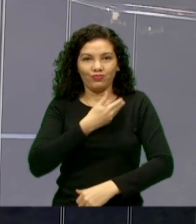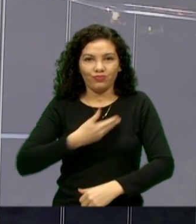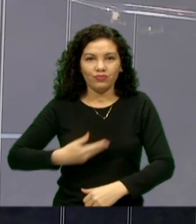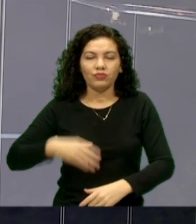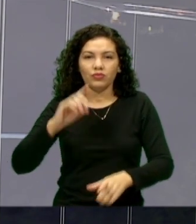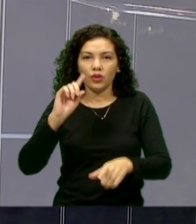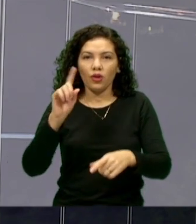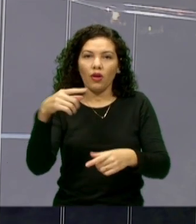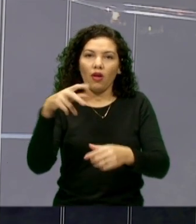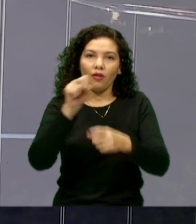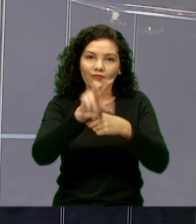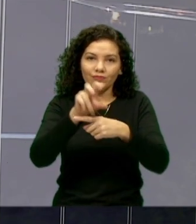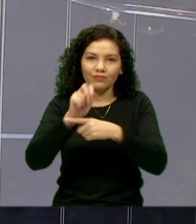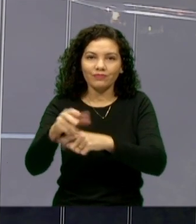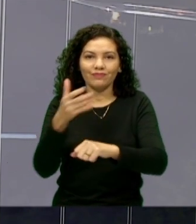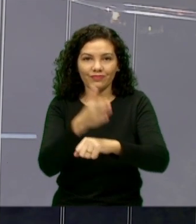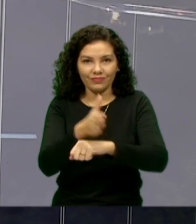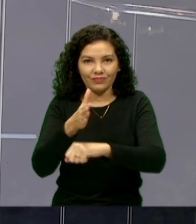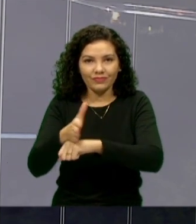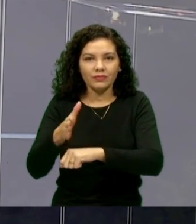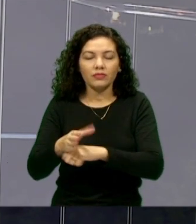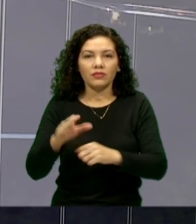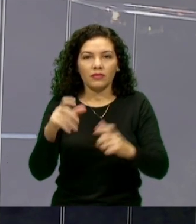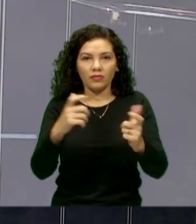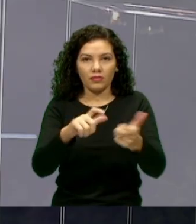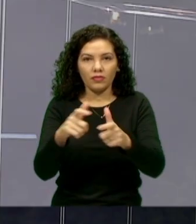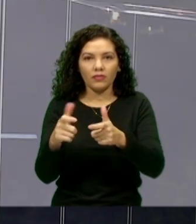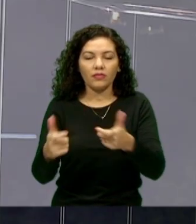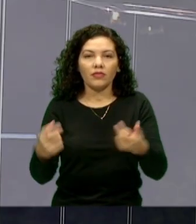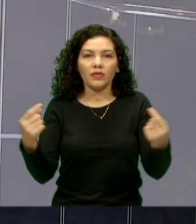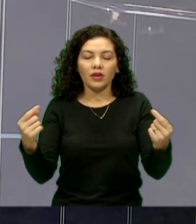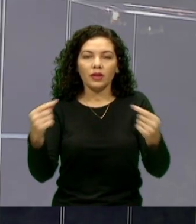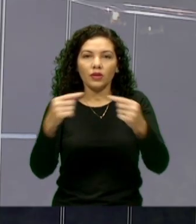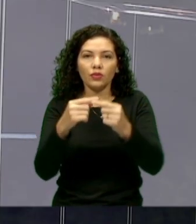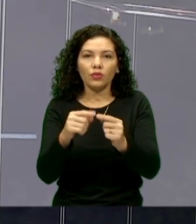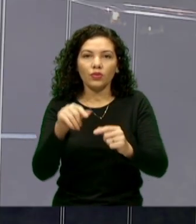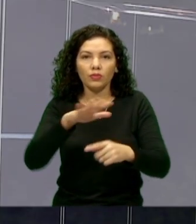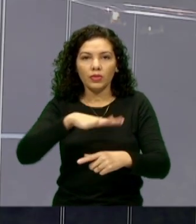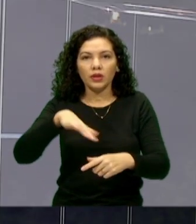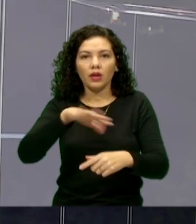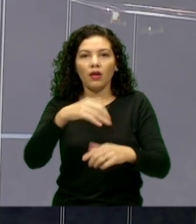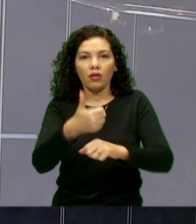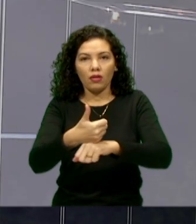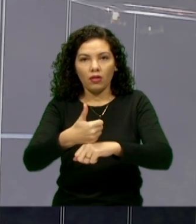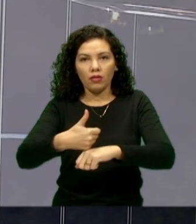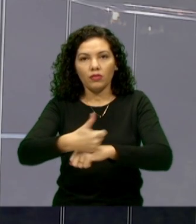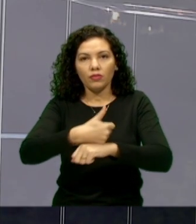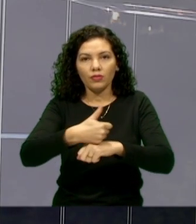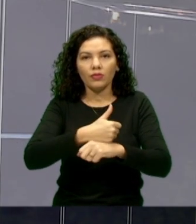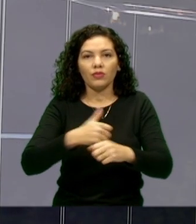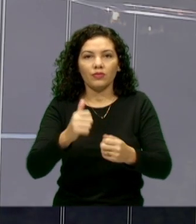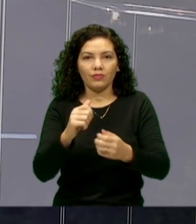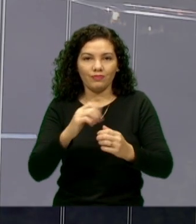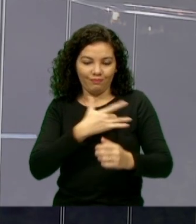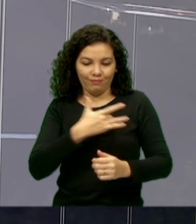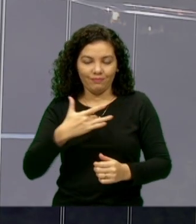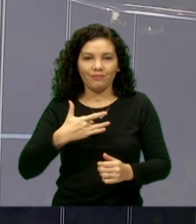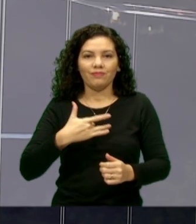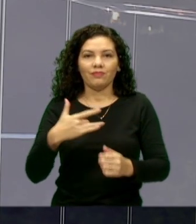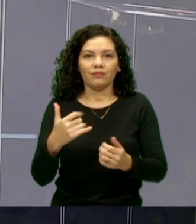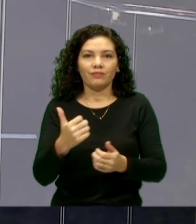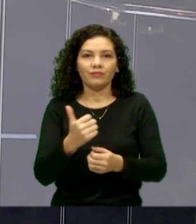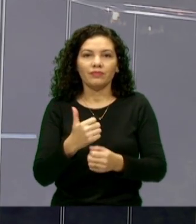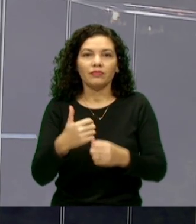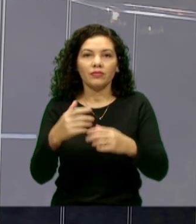as futuras admissões para cargos que envolvam as atribuições permanentes e essenciais aos serviços públicos de saúde.